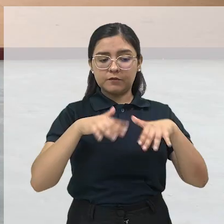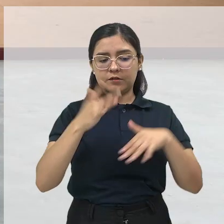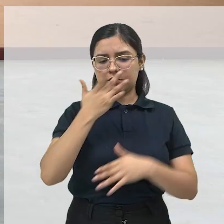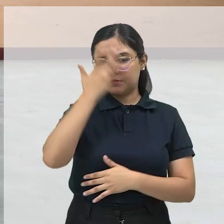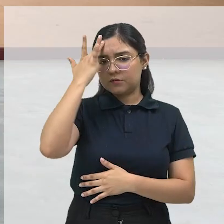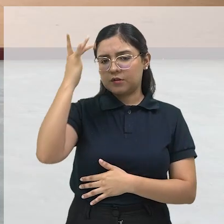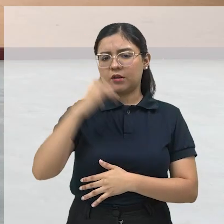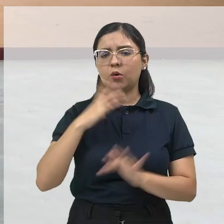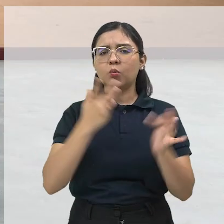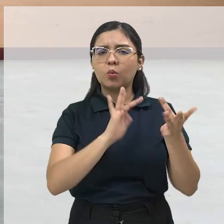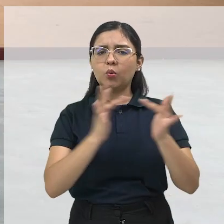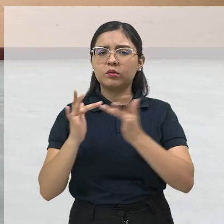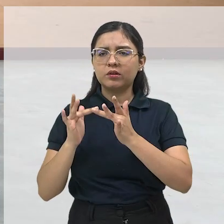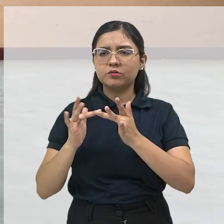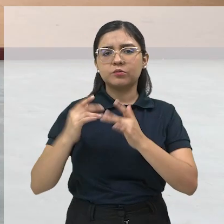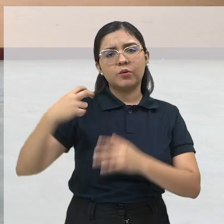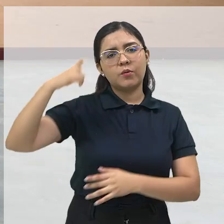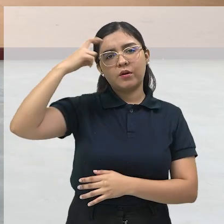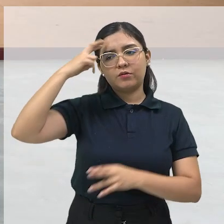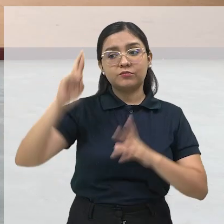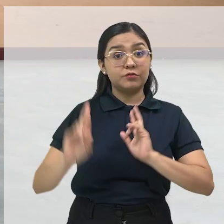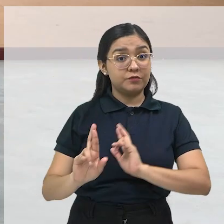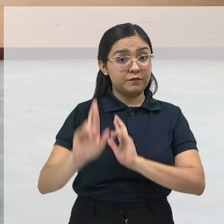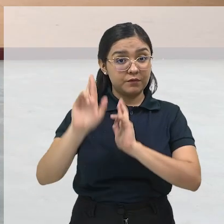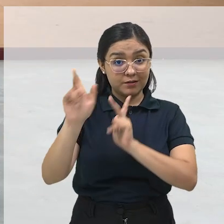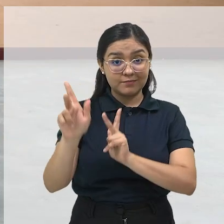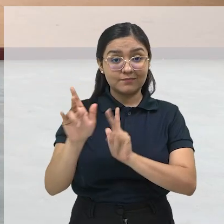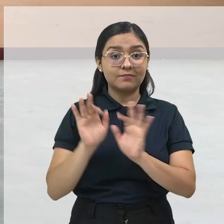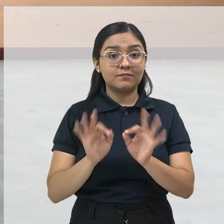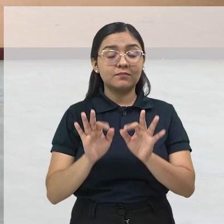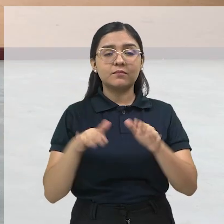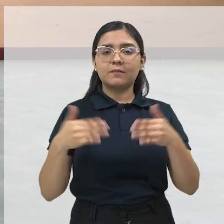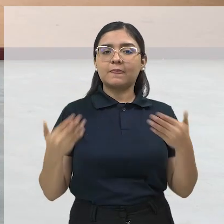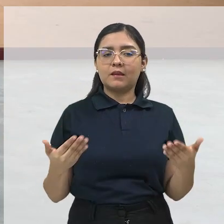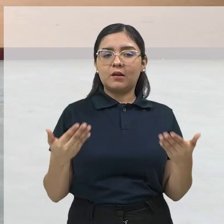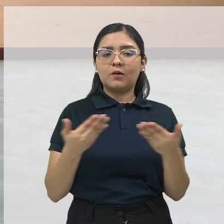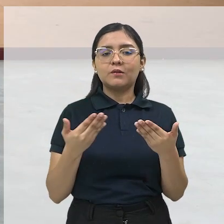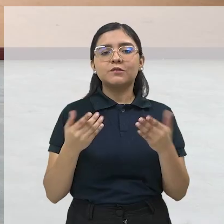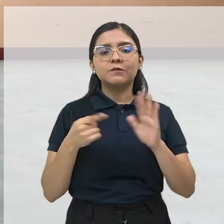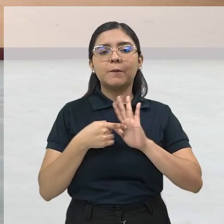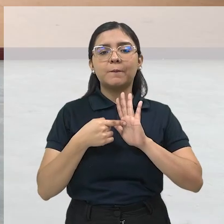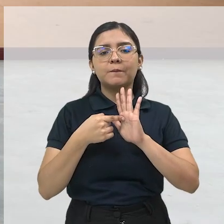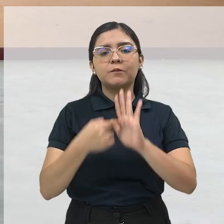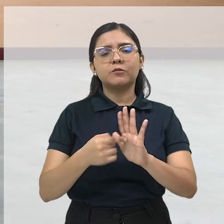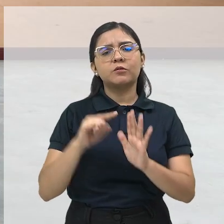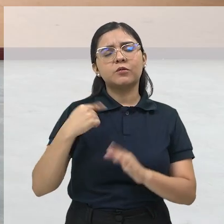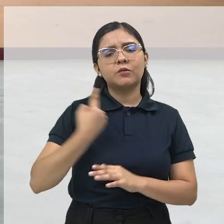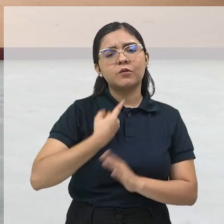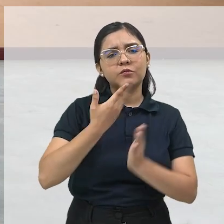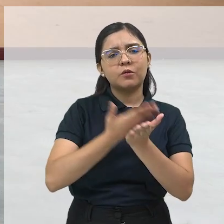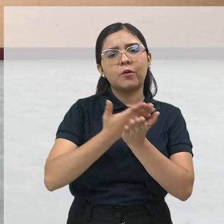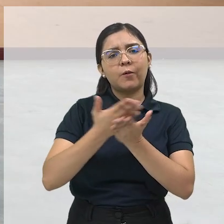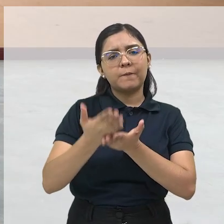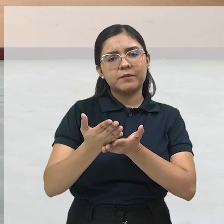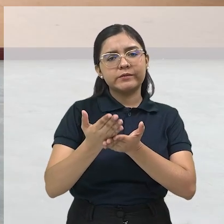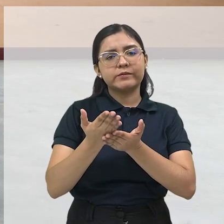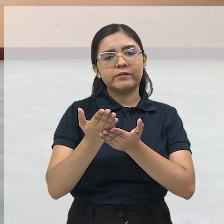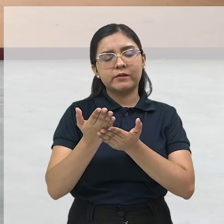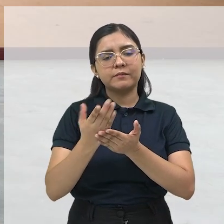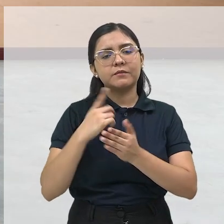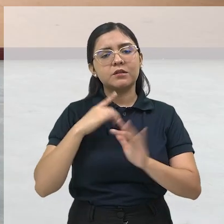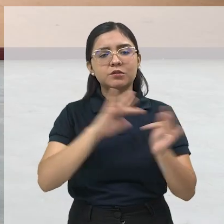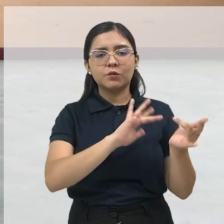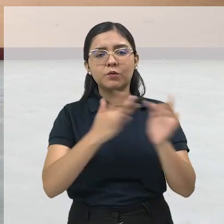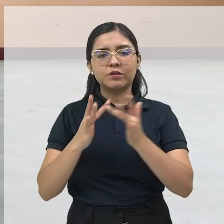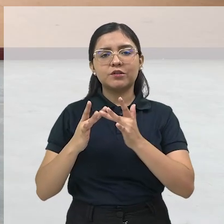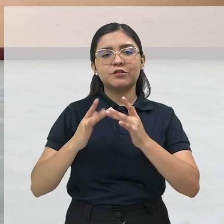que têm um contexto cultural diferente, né? Então, a gente já trouxe para a gente entrar na nossa sala de aula nesse